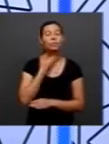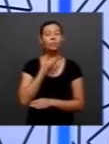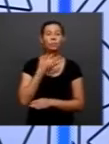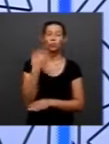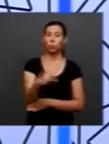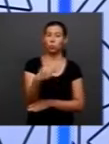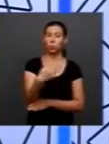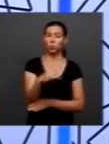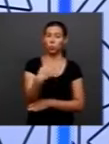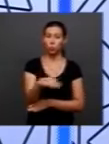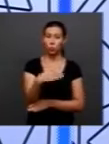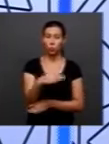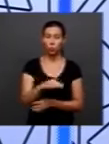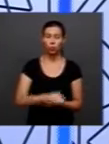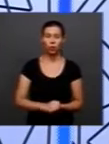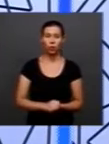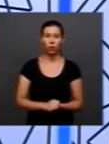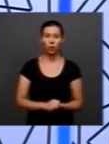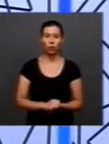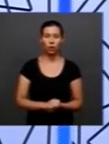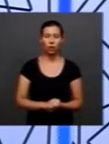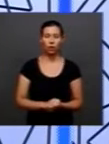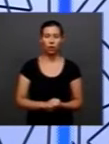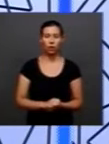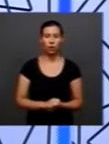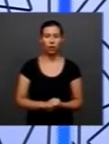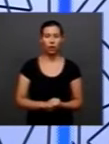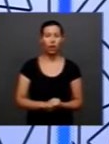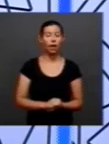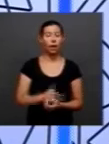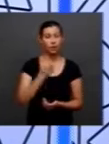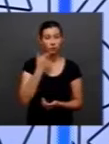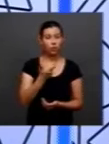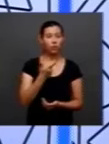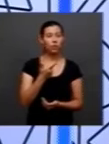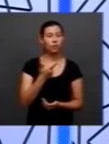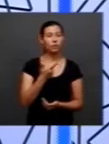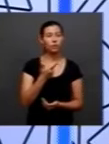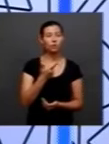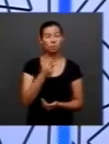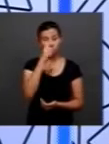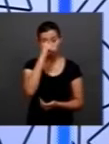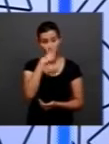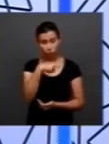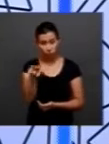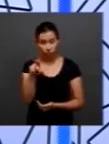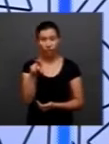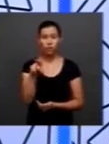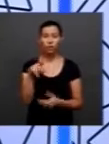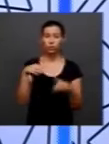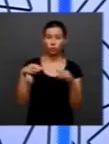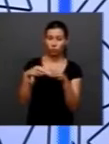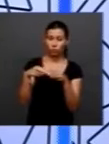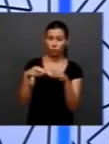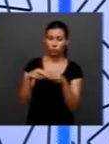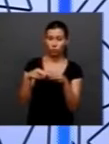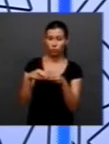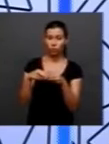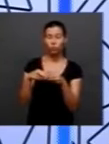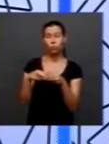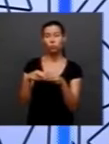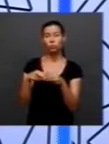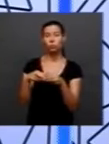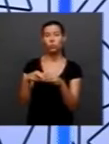direcionada para o nosso serviço de referência em DST AIDS, no município, sem ao menos ser vista e